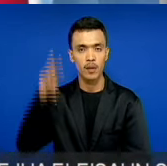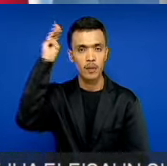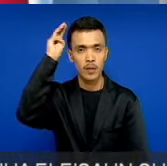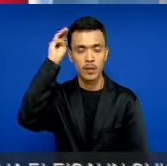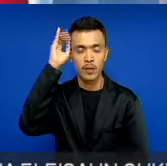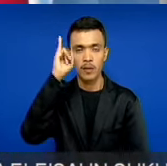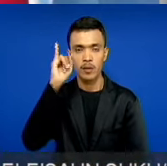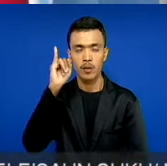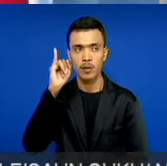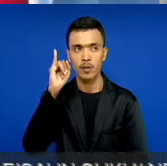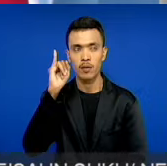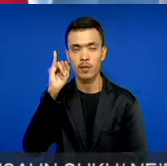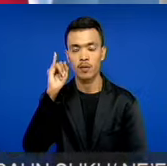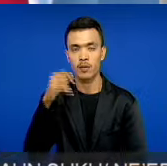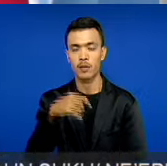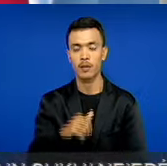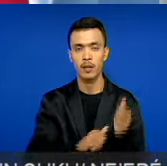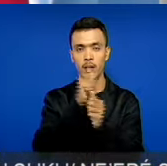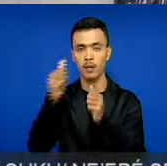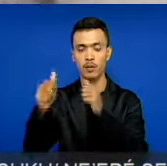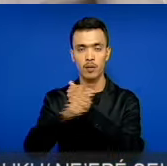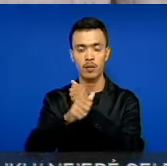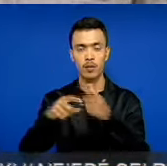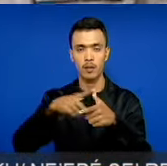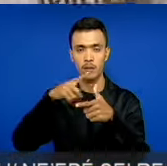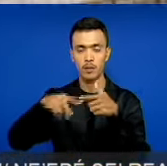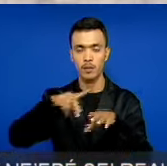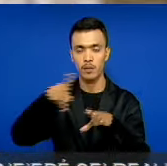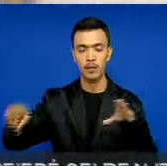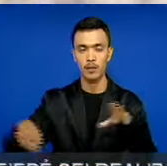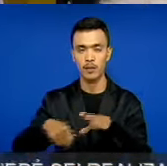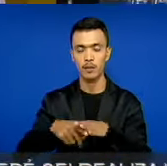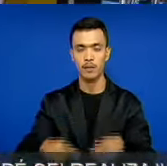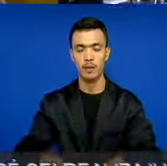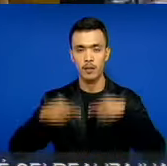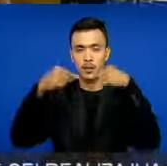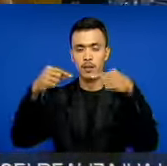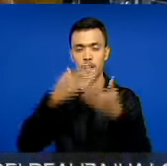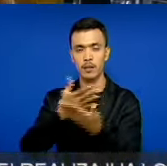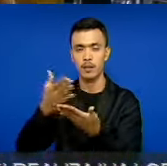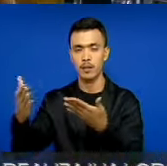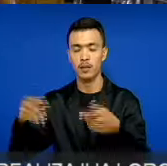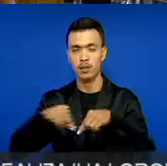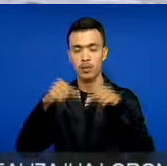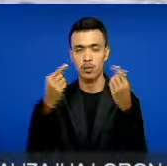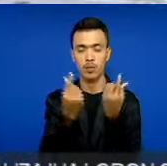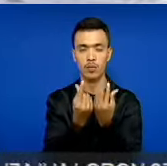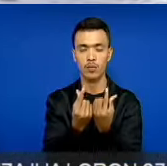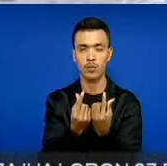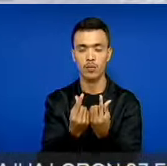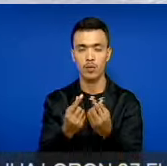Ministro Interior Francisco Guterres atu assunto ne afuim participa cerimônia entrega tributo arte marciais no